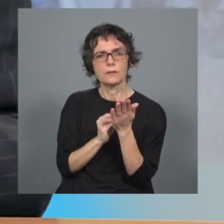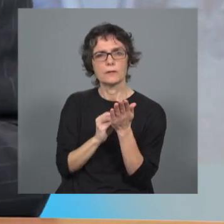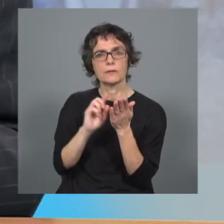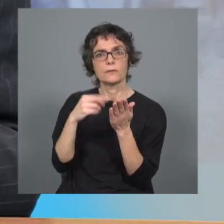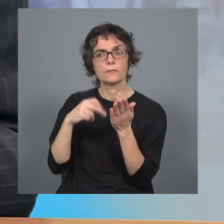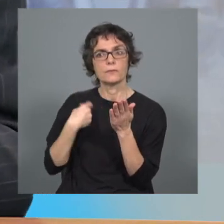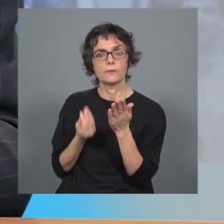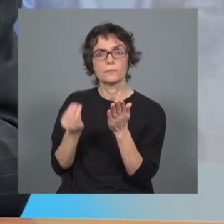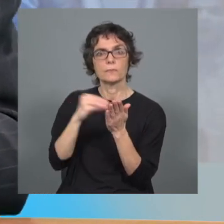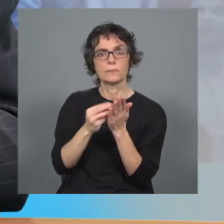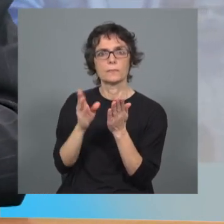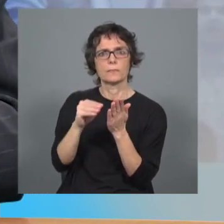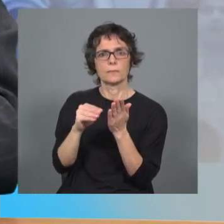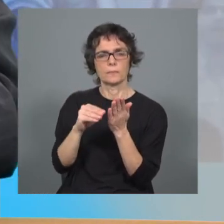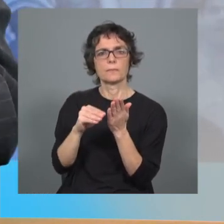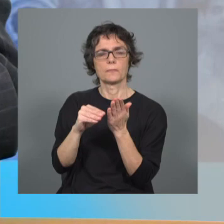com elementos